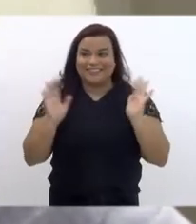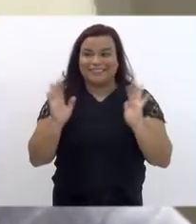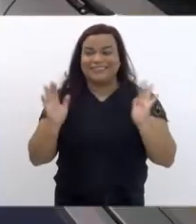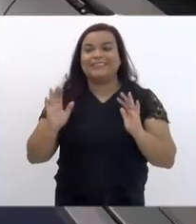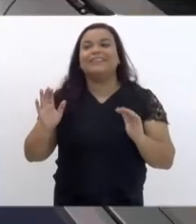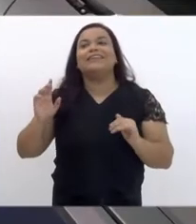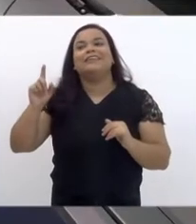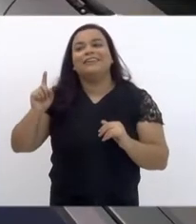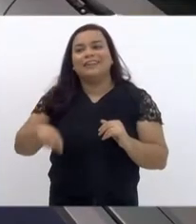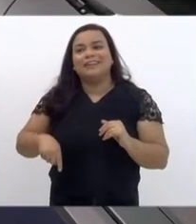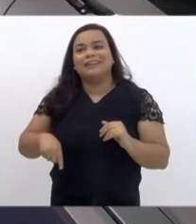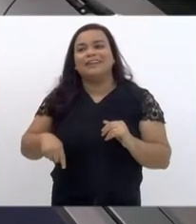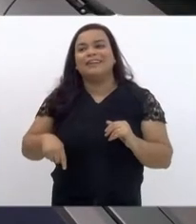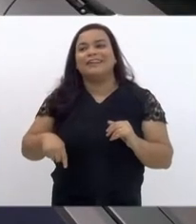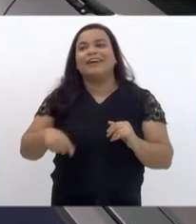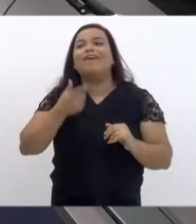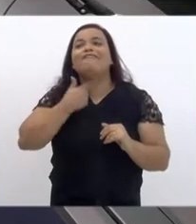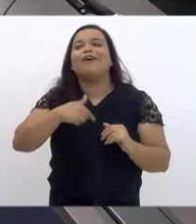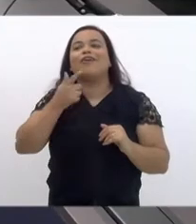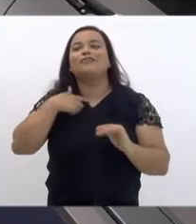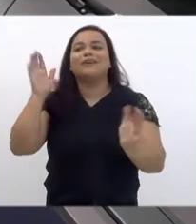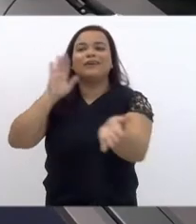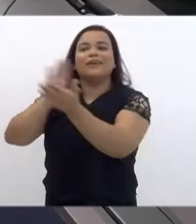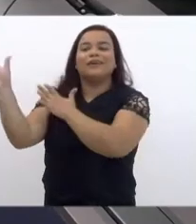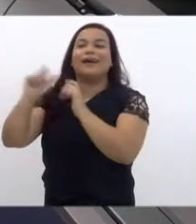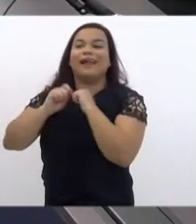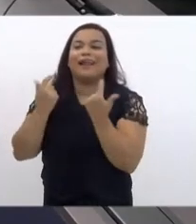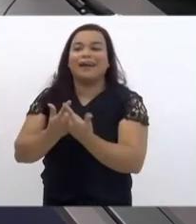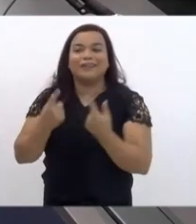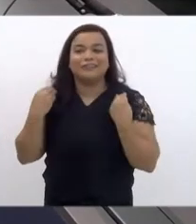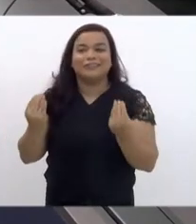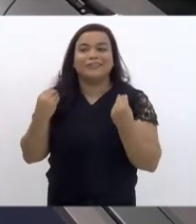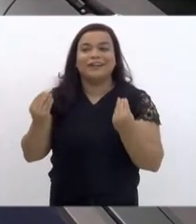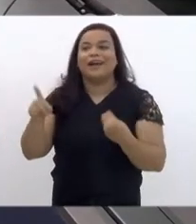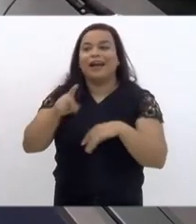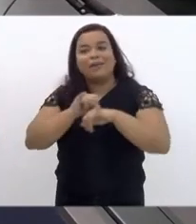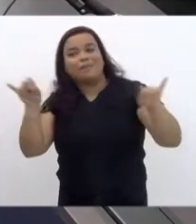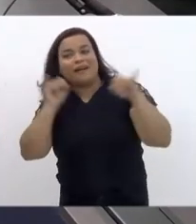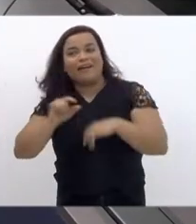ou vontade de sair da LERJ de qualquer custo. Né? Estamos em campanha.